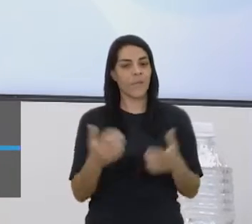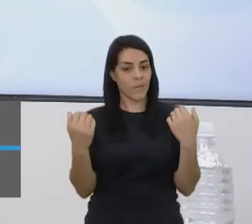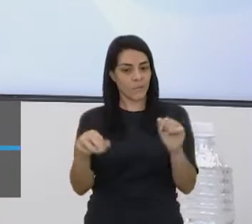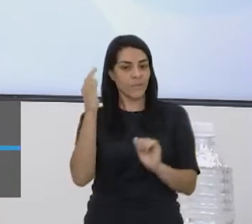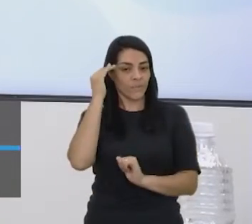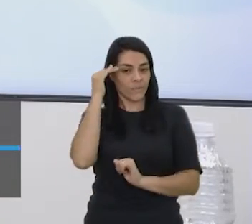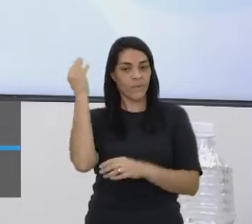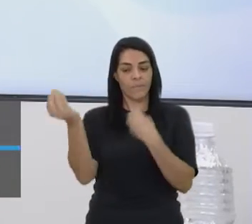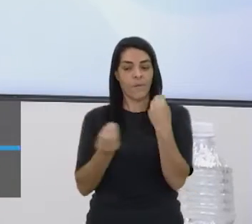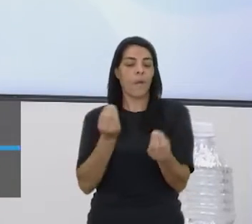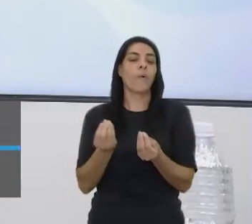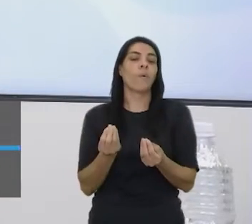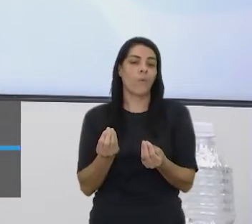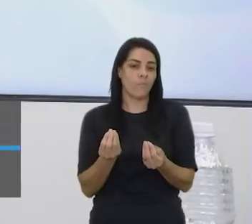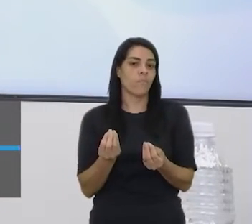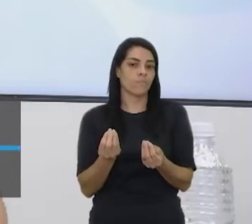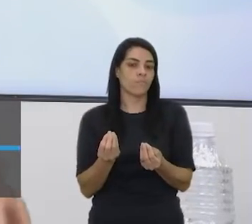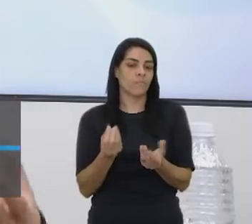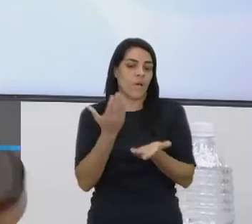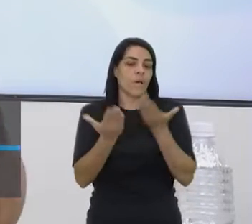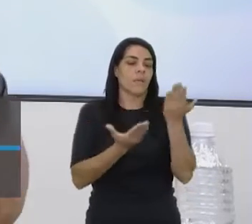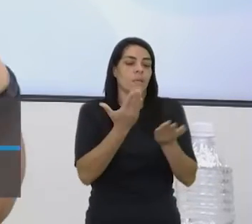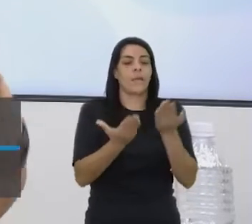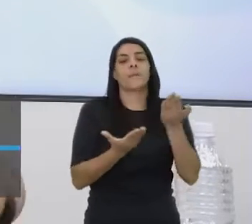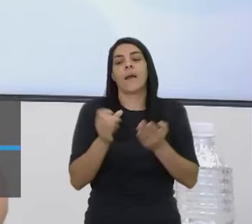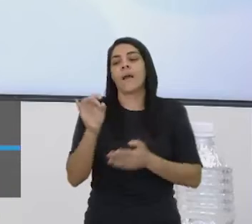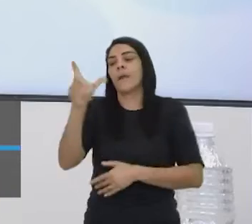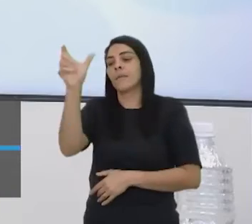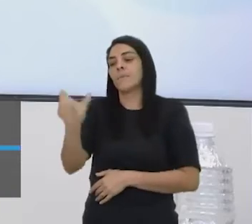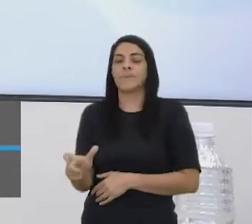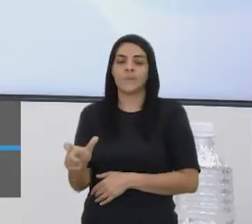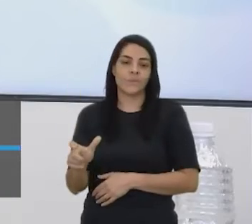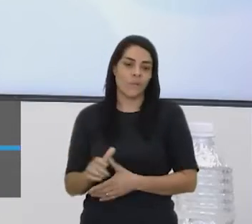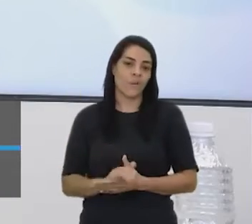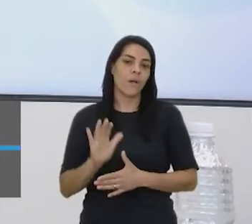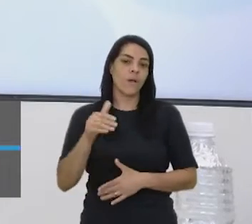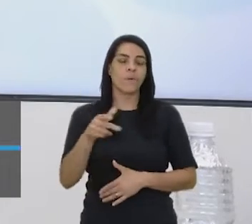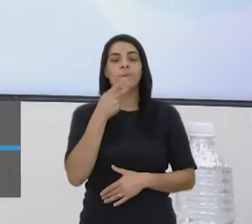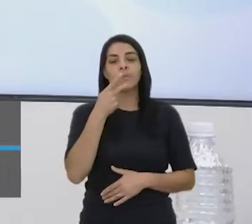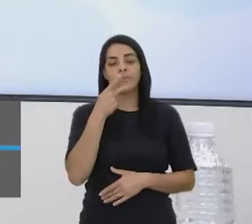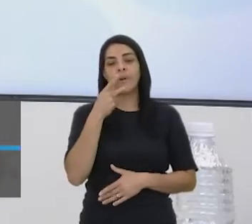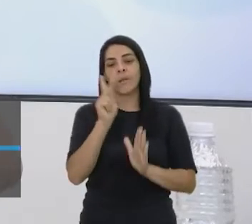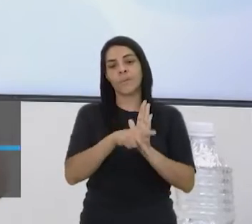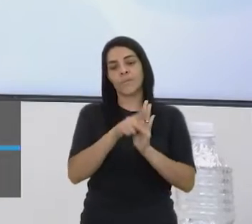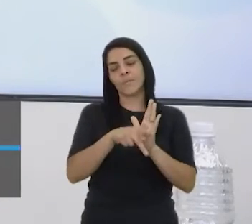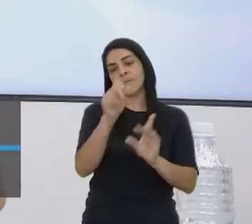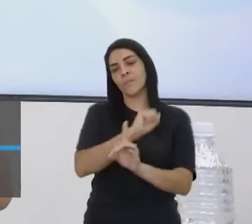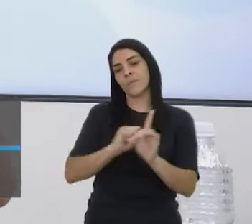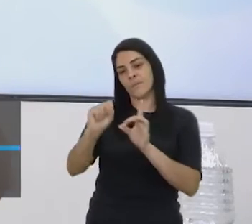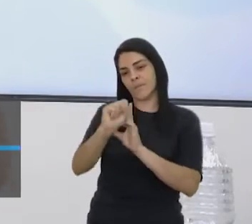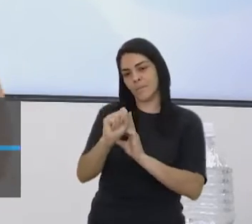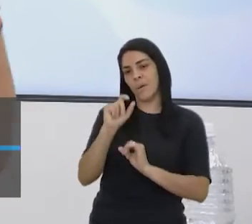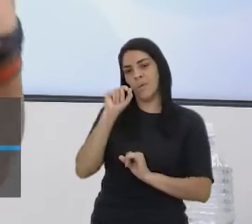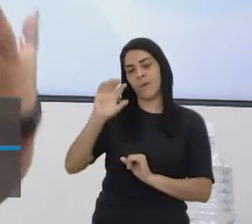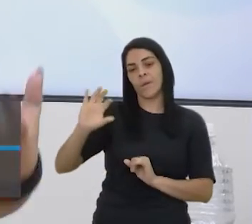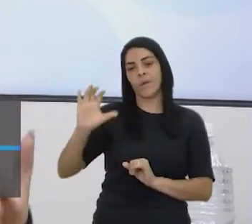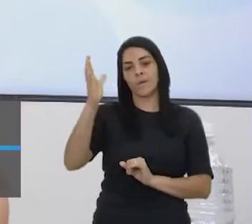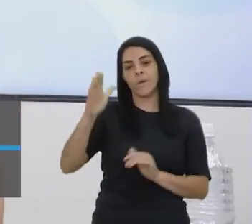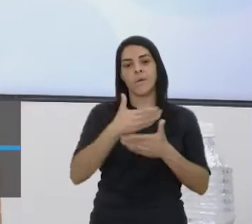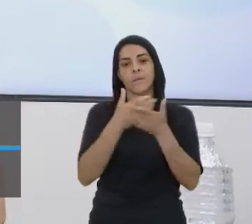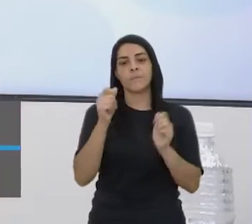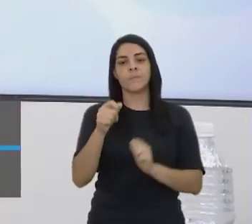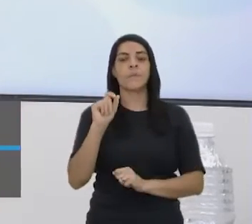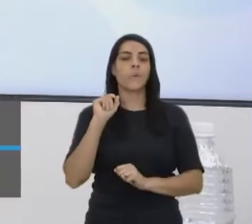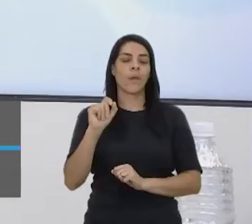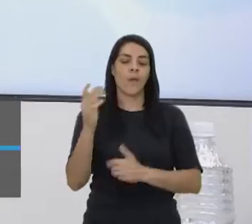lidar com esse todo mundo né então quando a gente fala sobre esse processo de socialização que e justamente interagir com